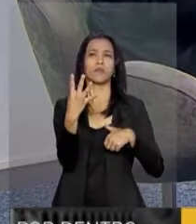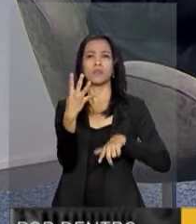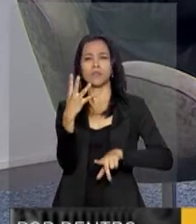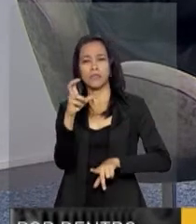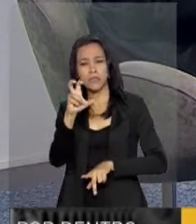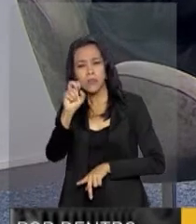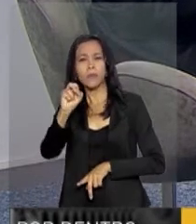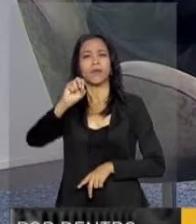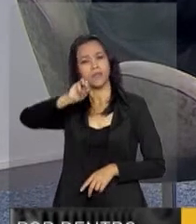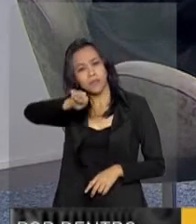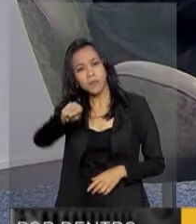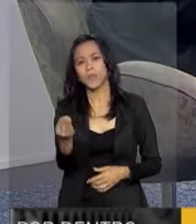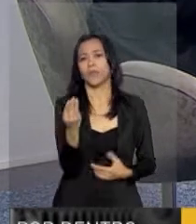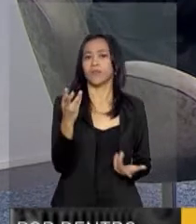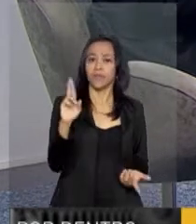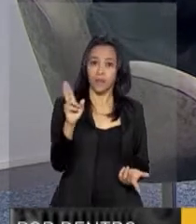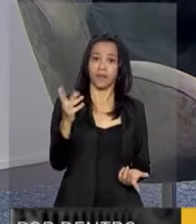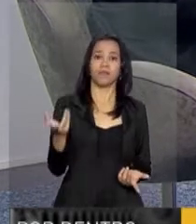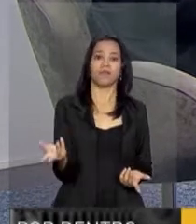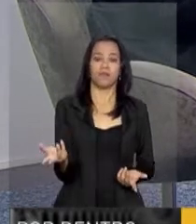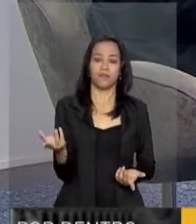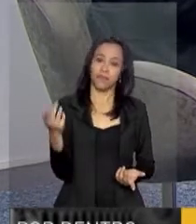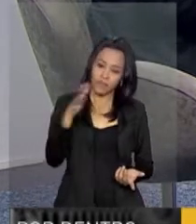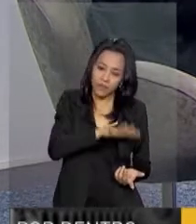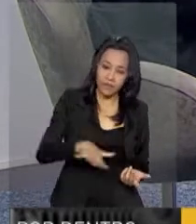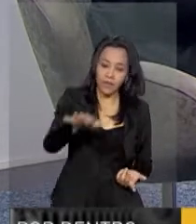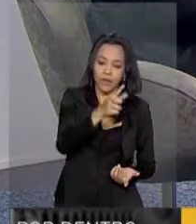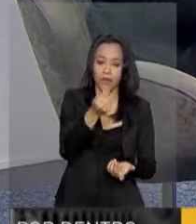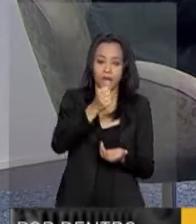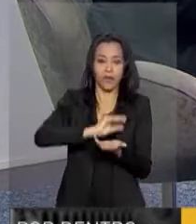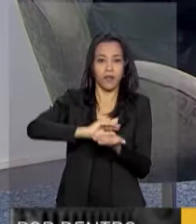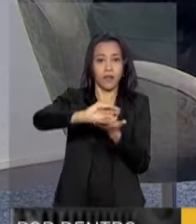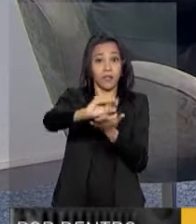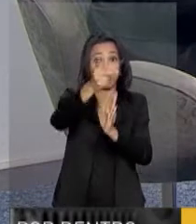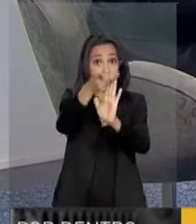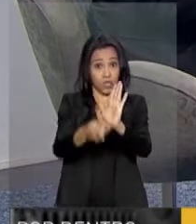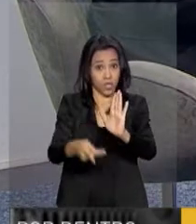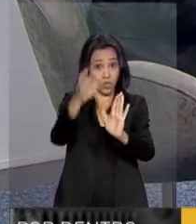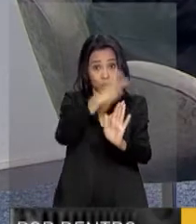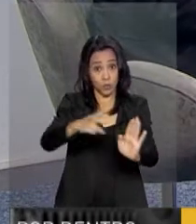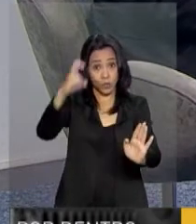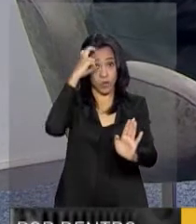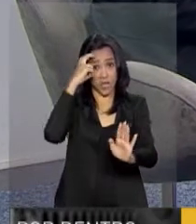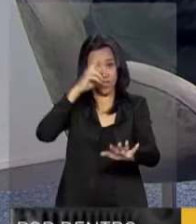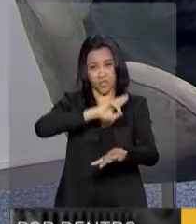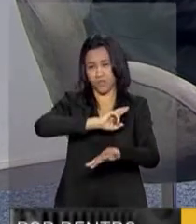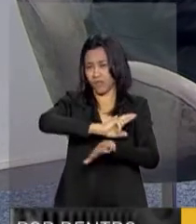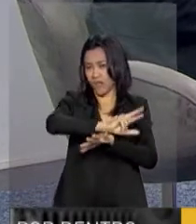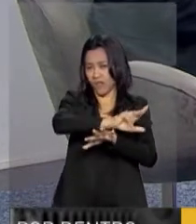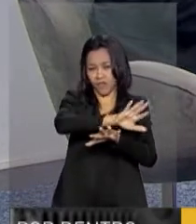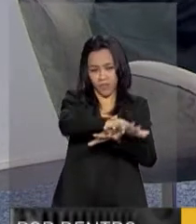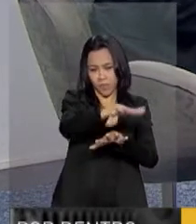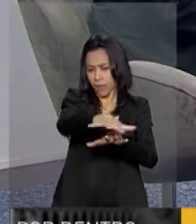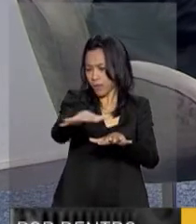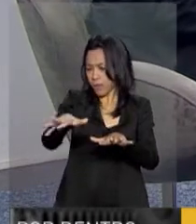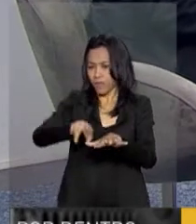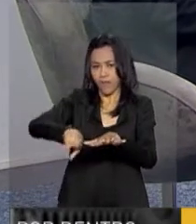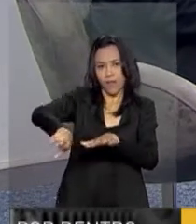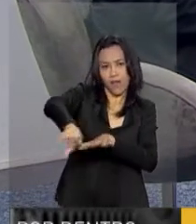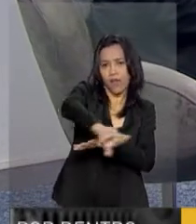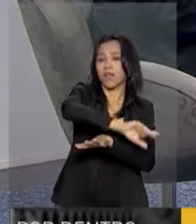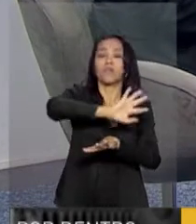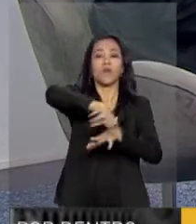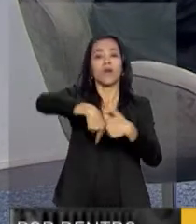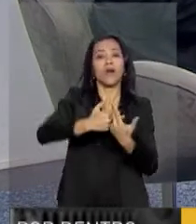milhões de reais para investimento em projetos culturais de todos os segmentos por meio da da lei federal de incentivo